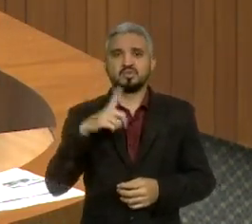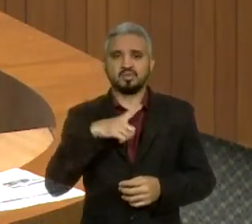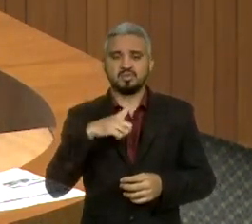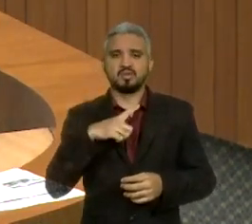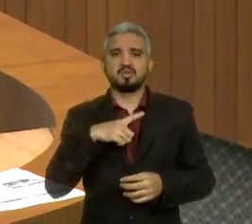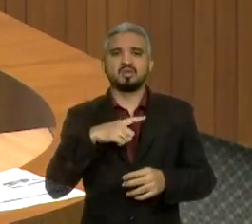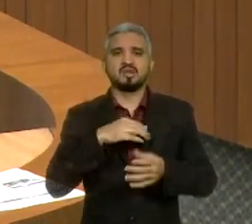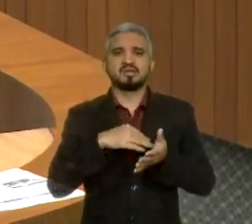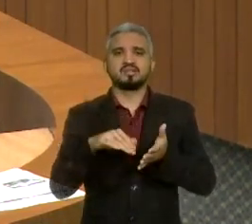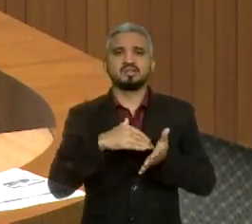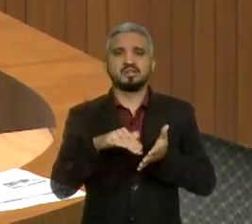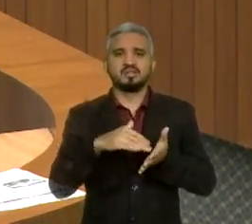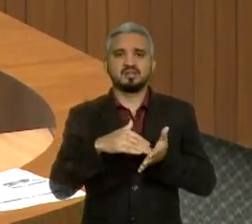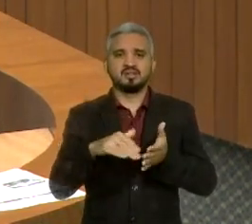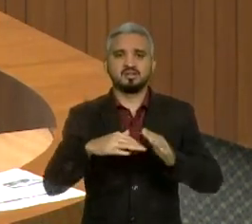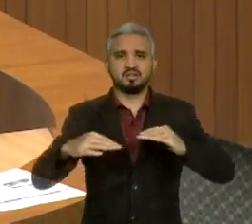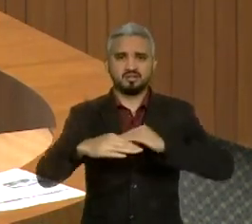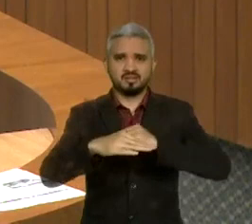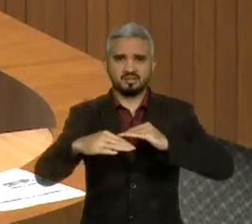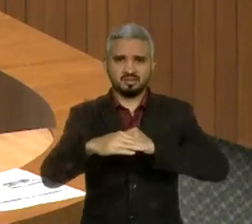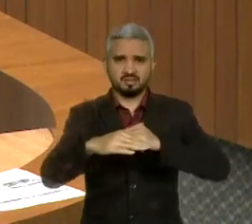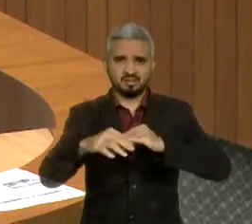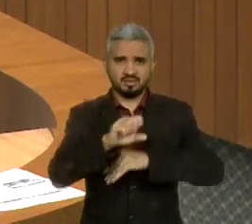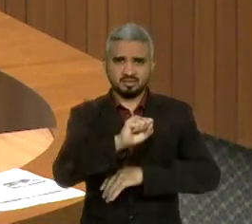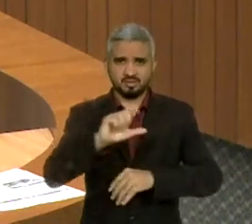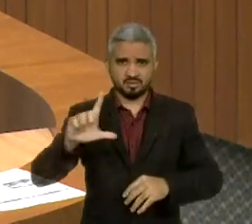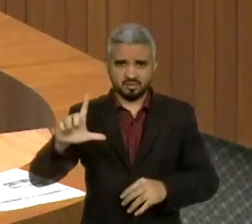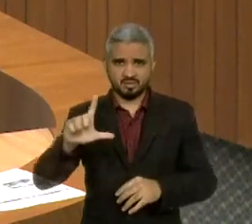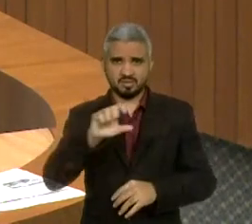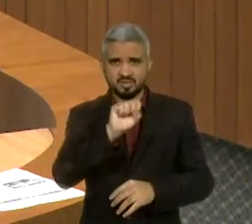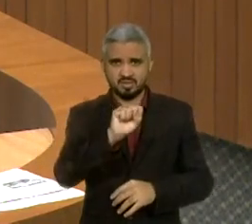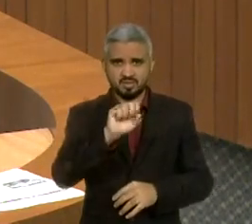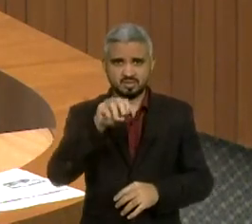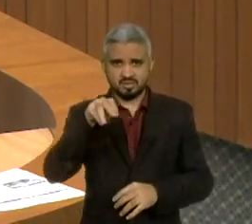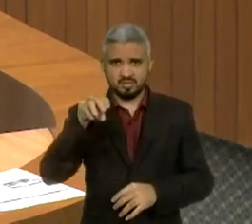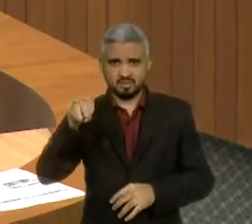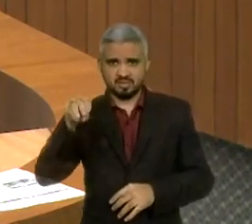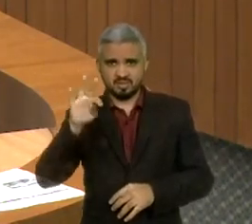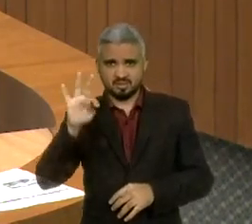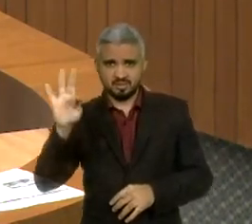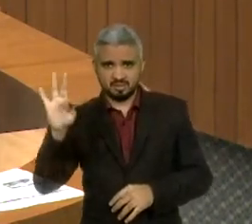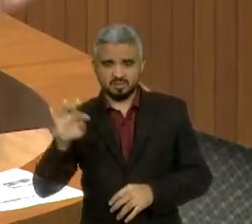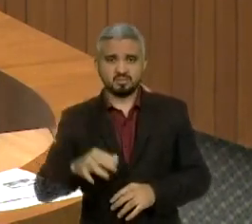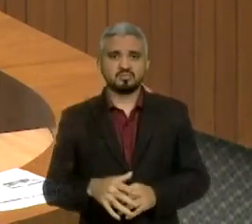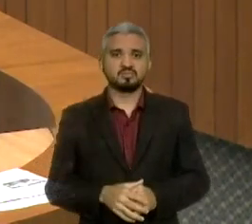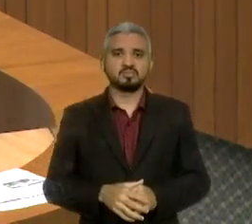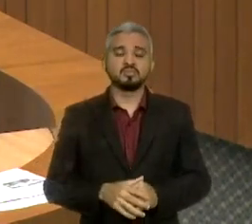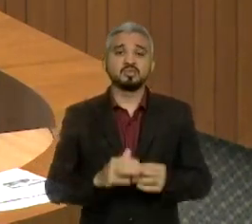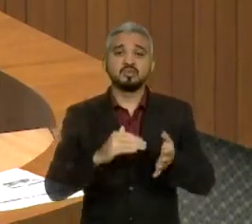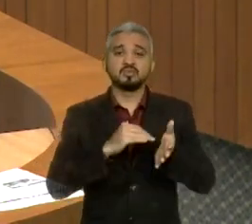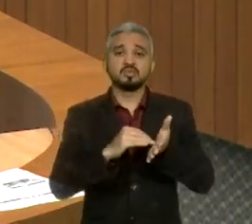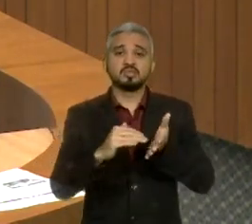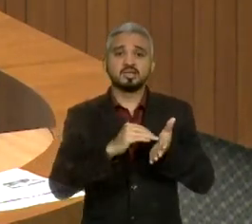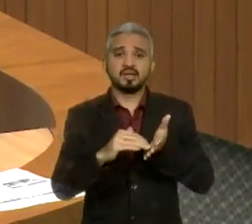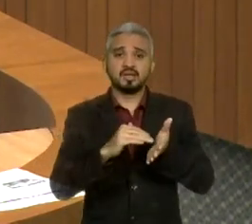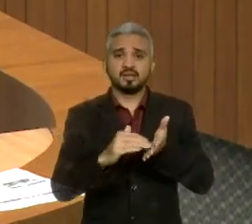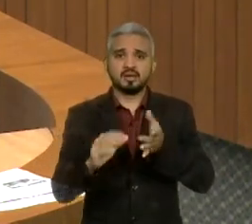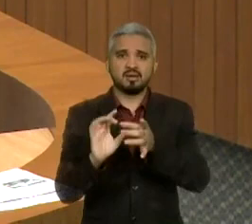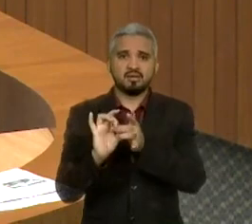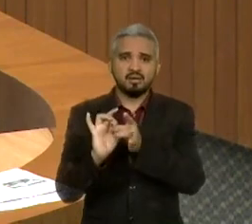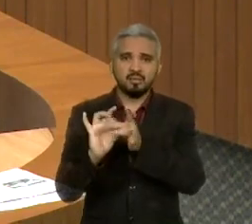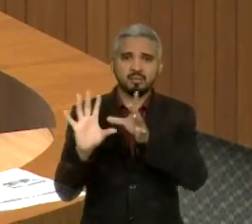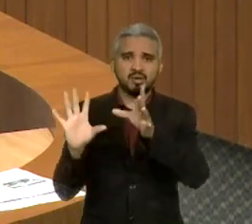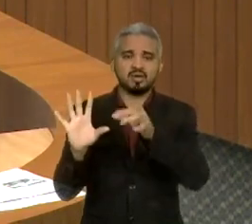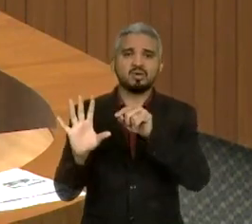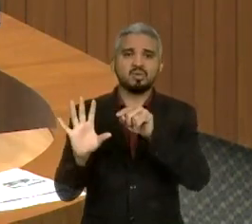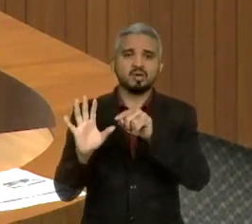nós tivemos aqui em São Luís, de que o secretário liberou uma SW4 à noite no pátio